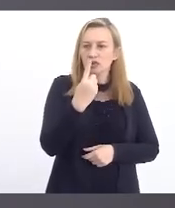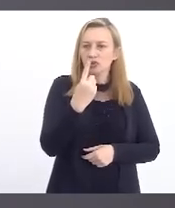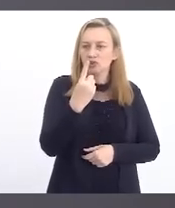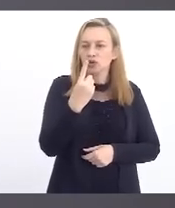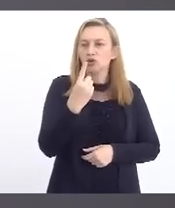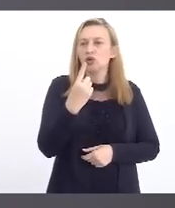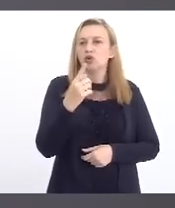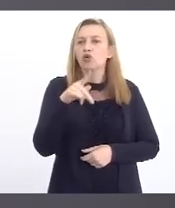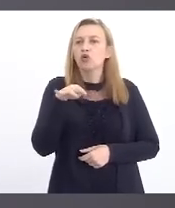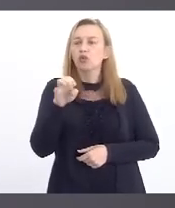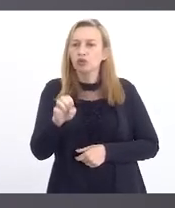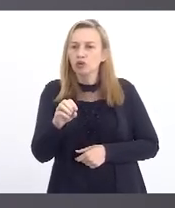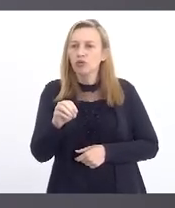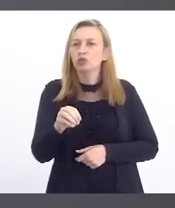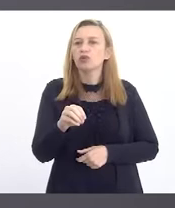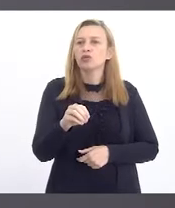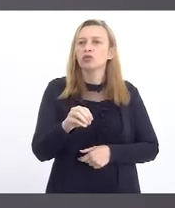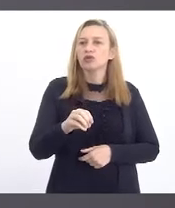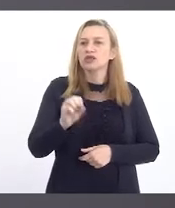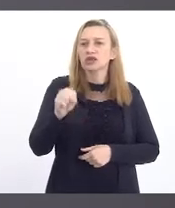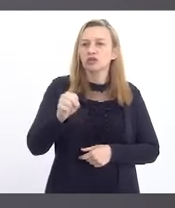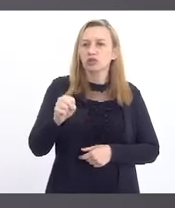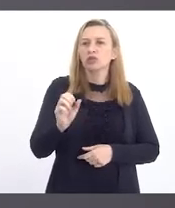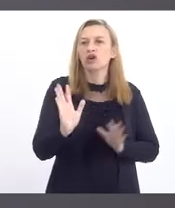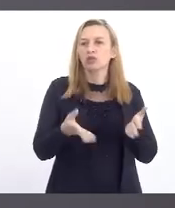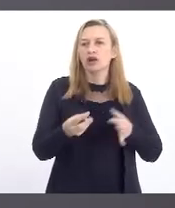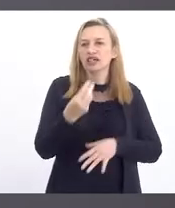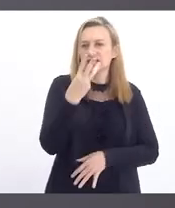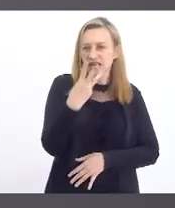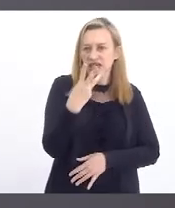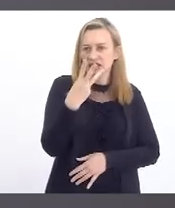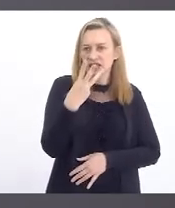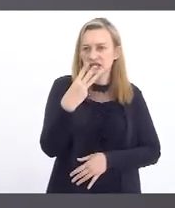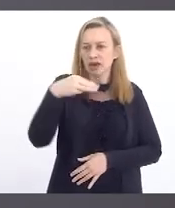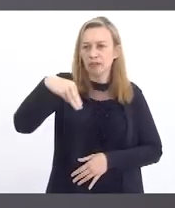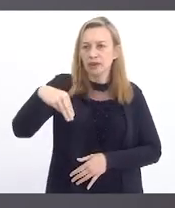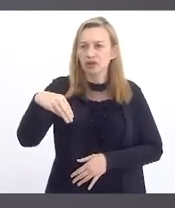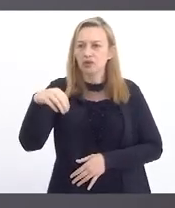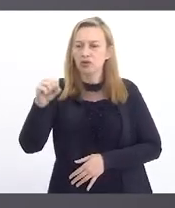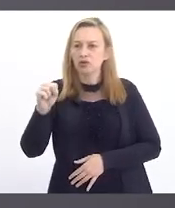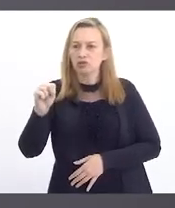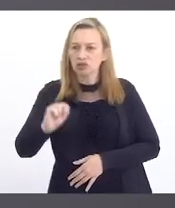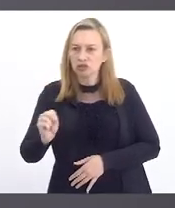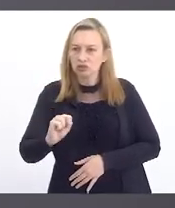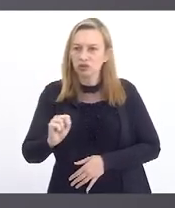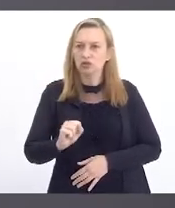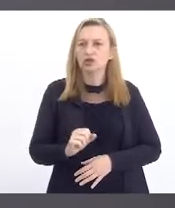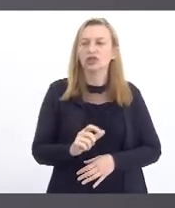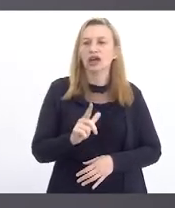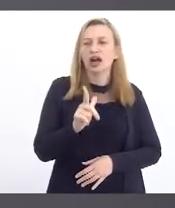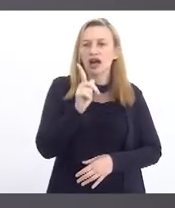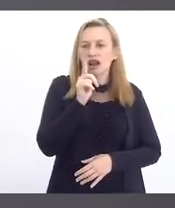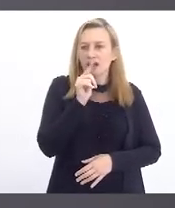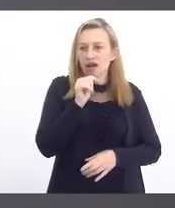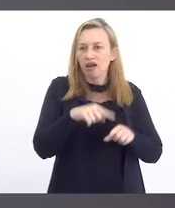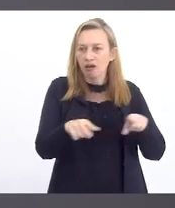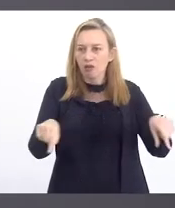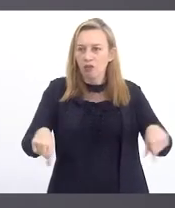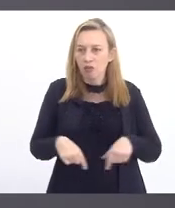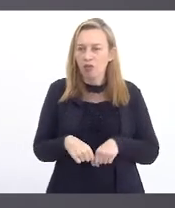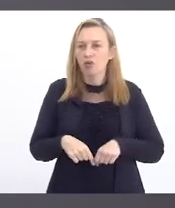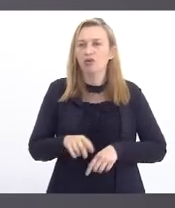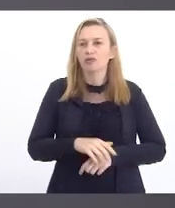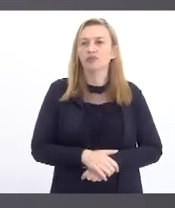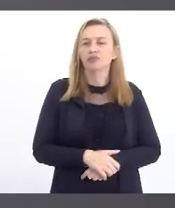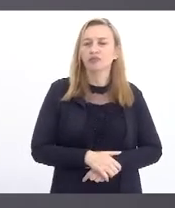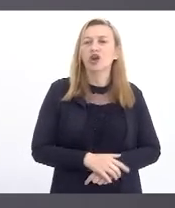para 3 m³/s na Lagoa. Isso, aí aqui já entra um item de combate à geosmina, né? Porque